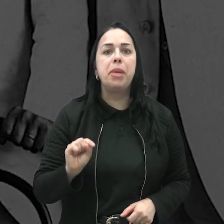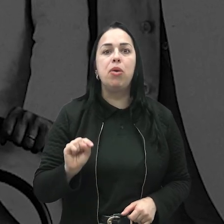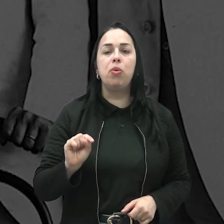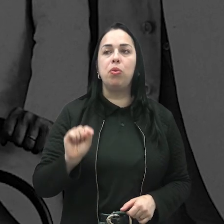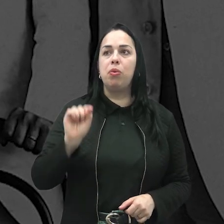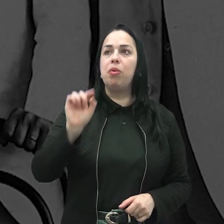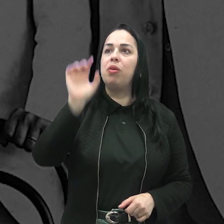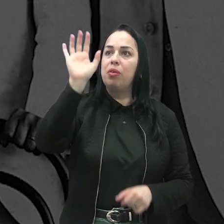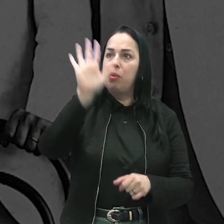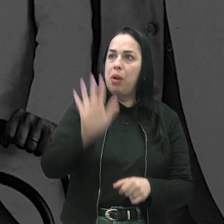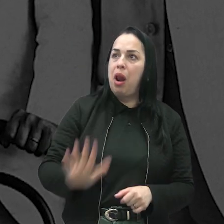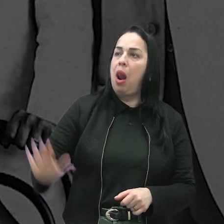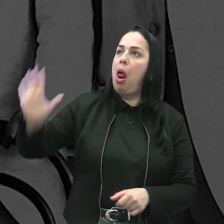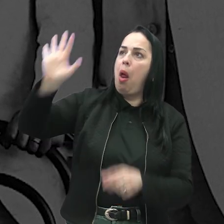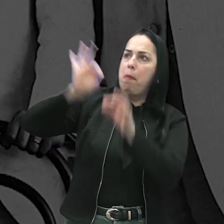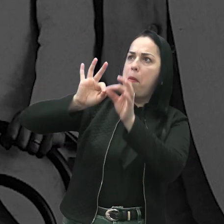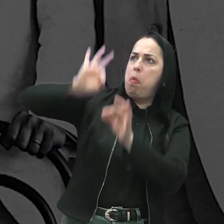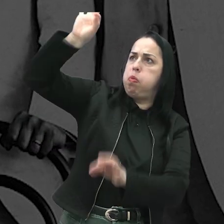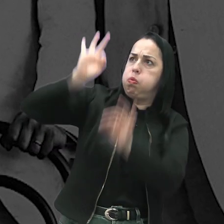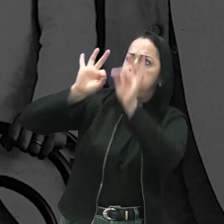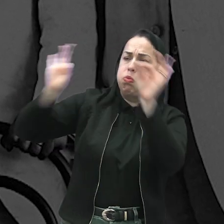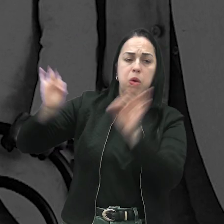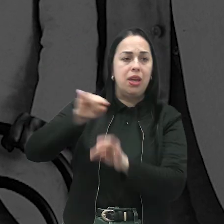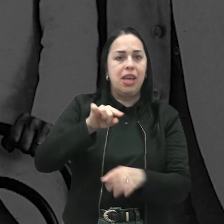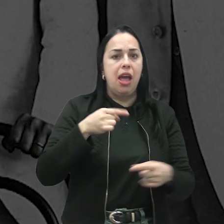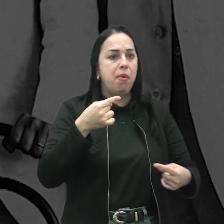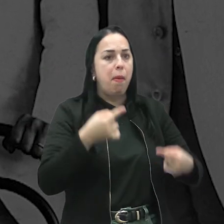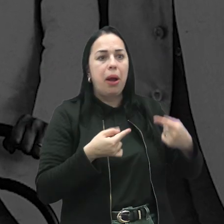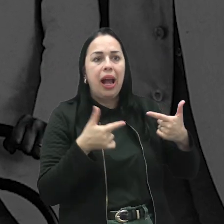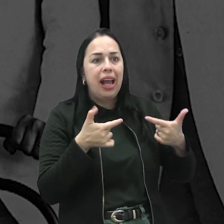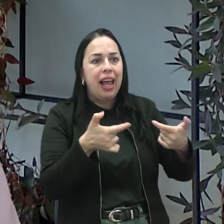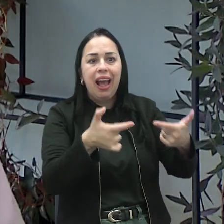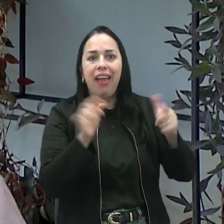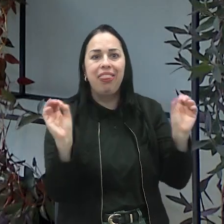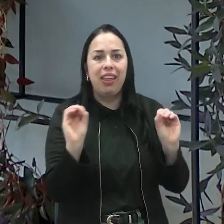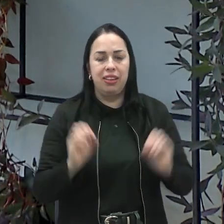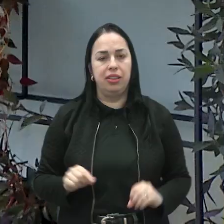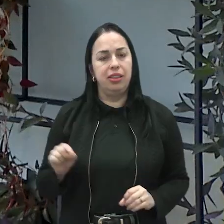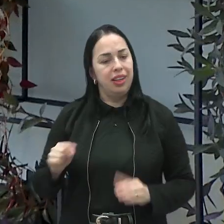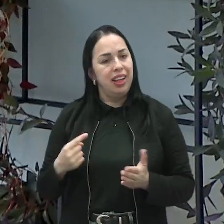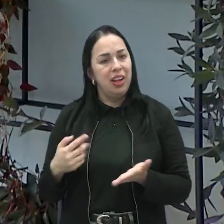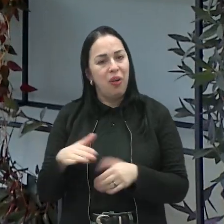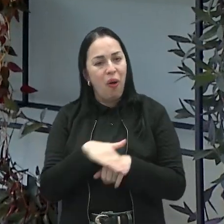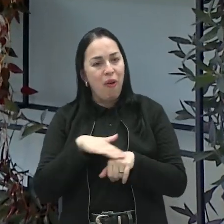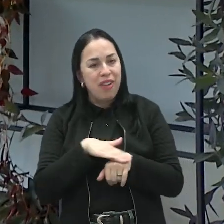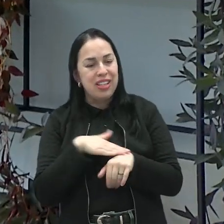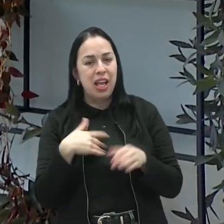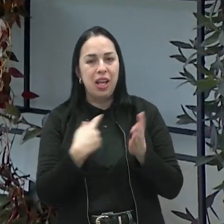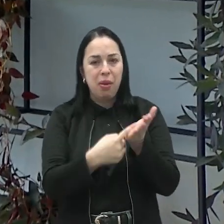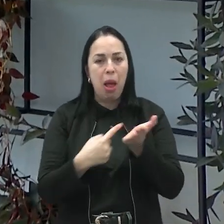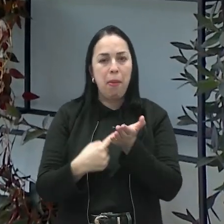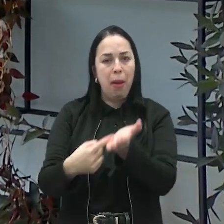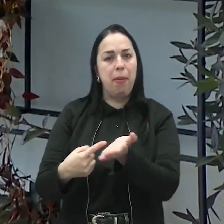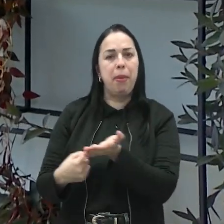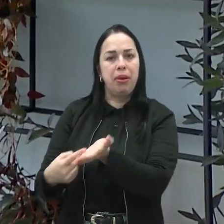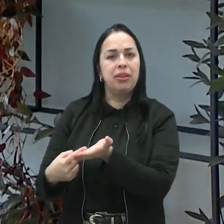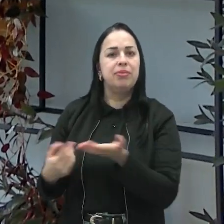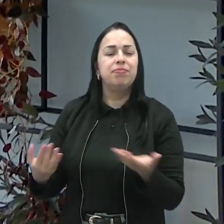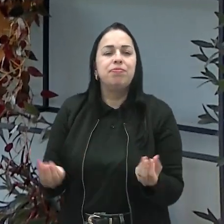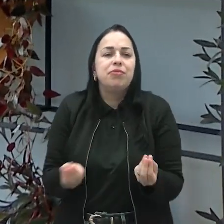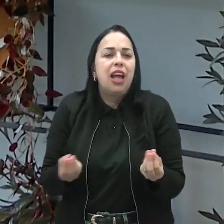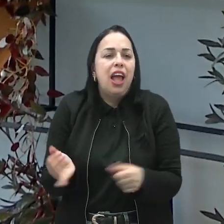território brasileiro sem necessidade de conflitos armados. Nessa diplomacia, ele usava